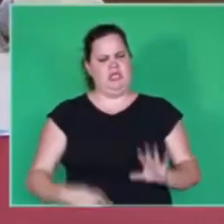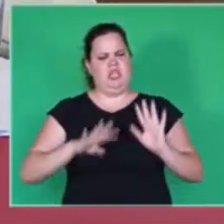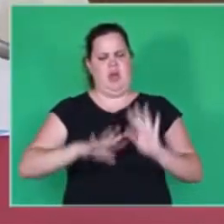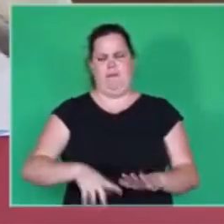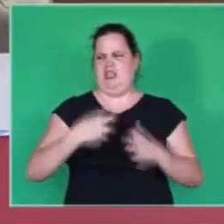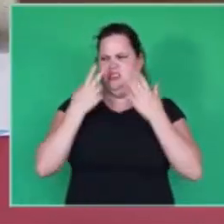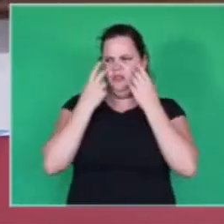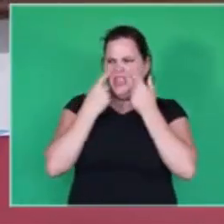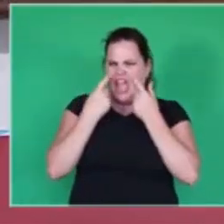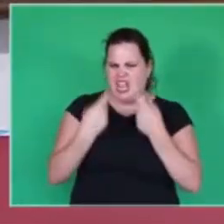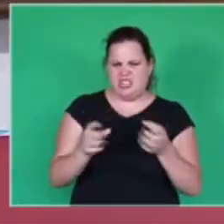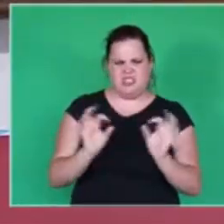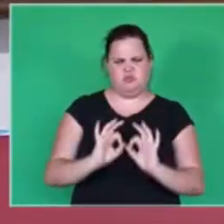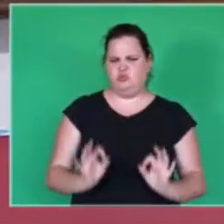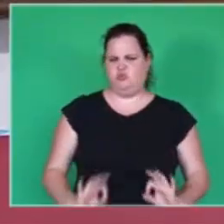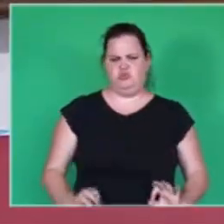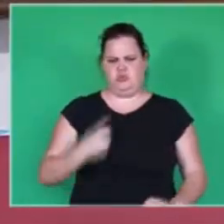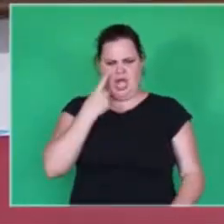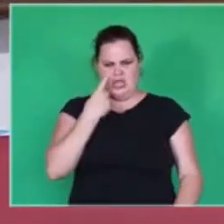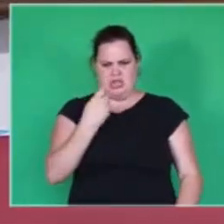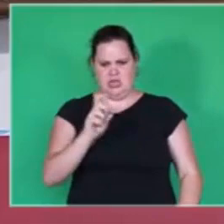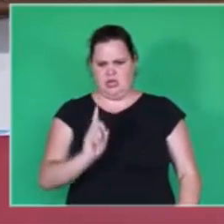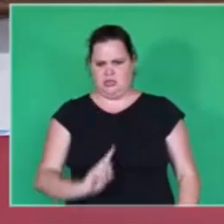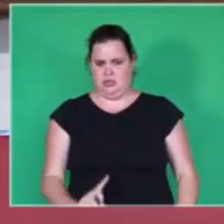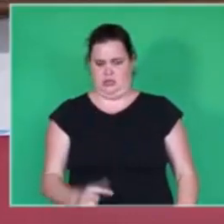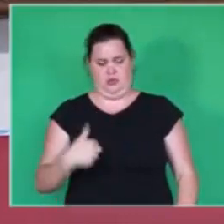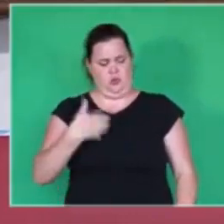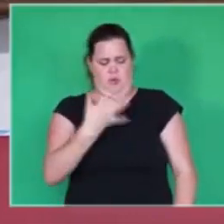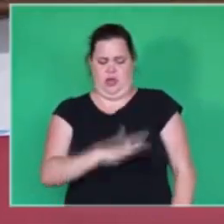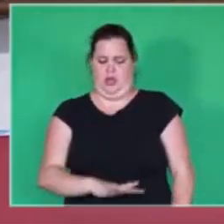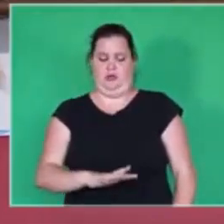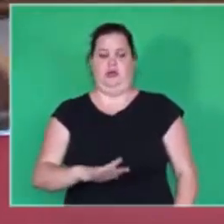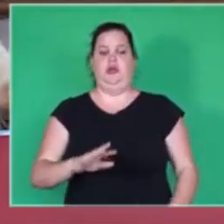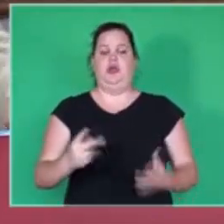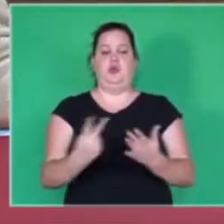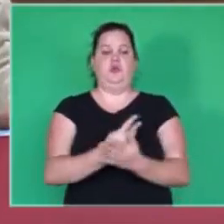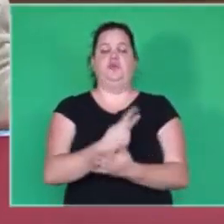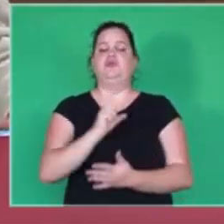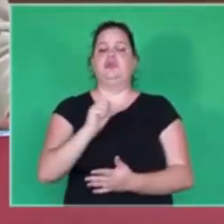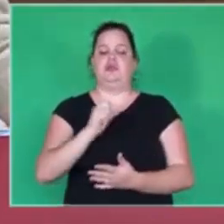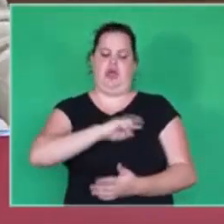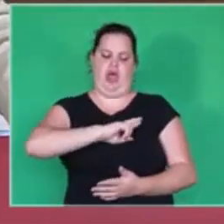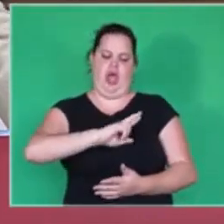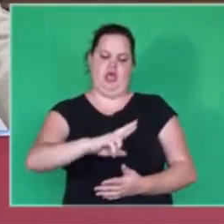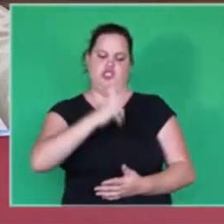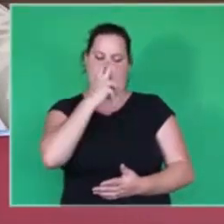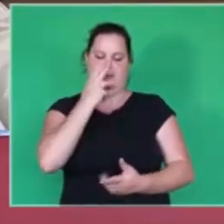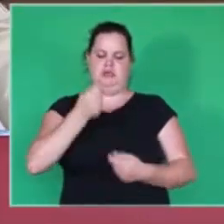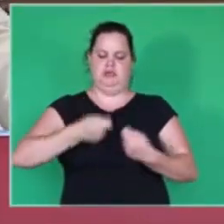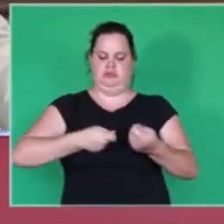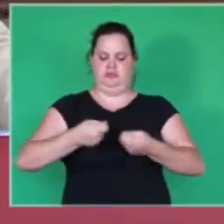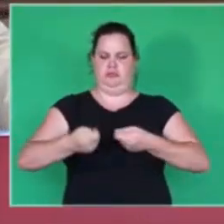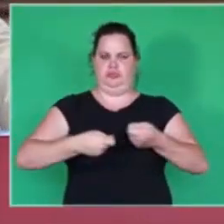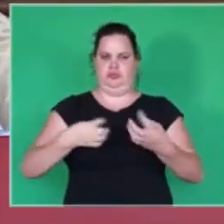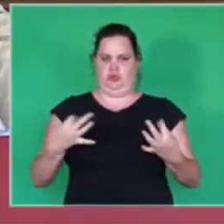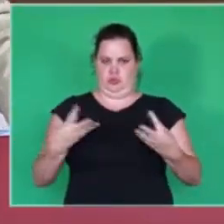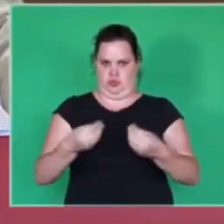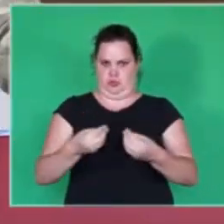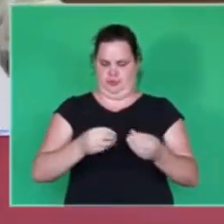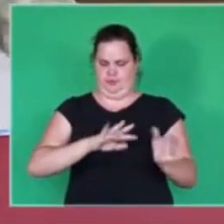Nós sabemos o que nós queremos, então a religião tomou conta de tudo isso. Eu estava falando a respeito da